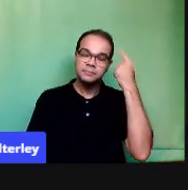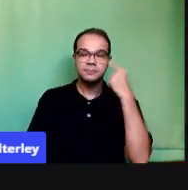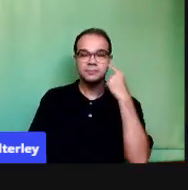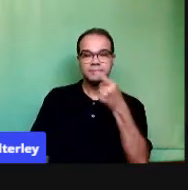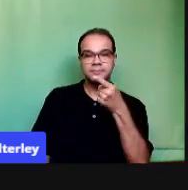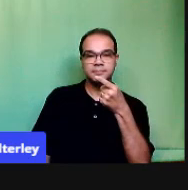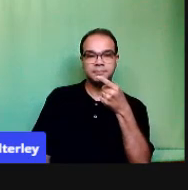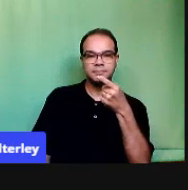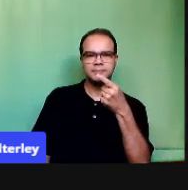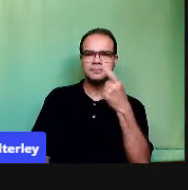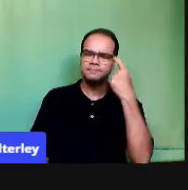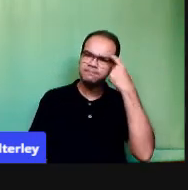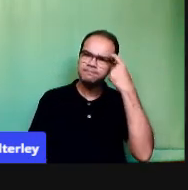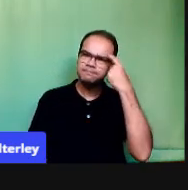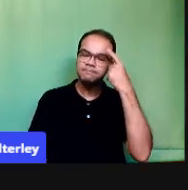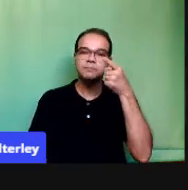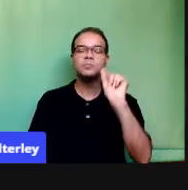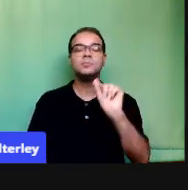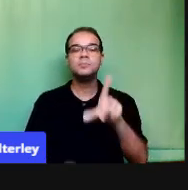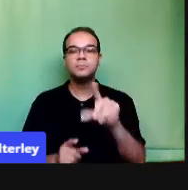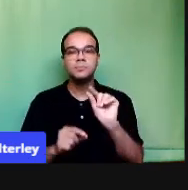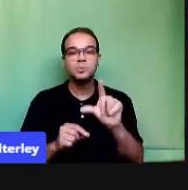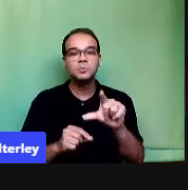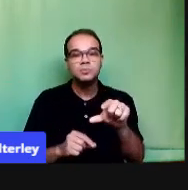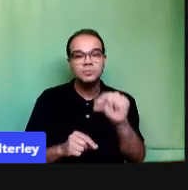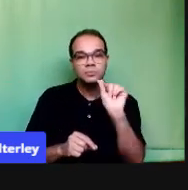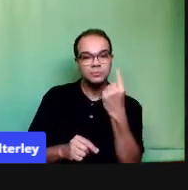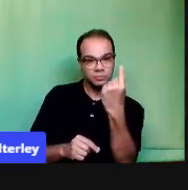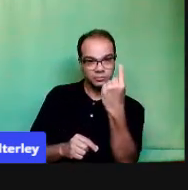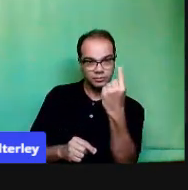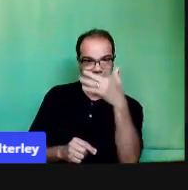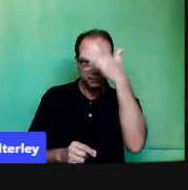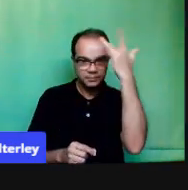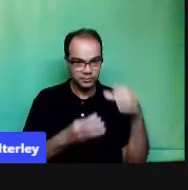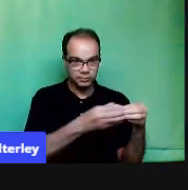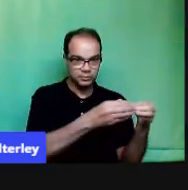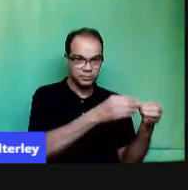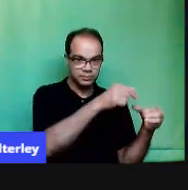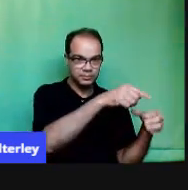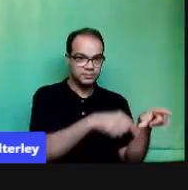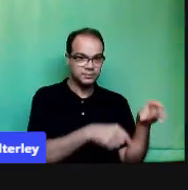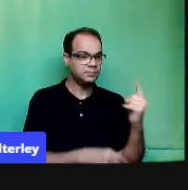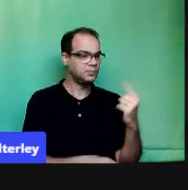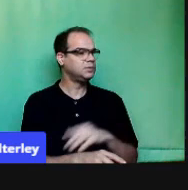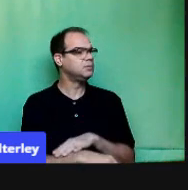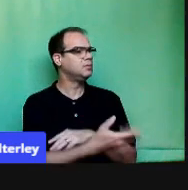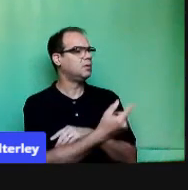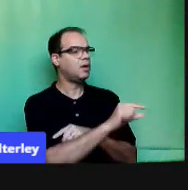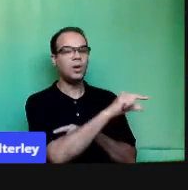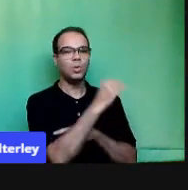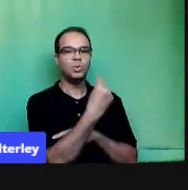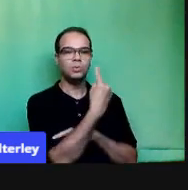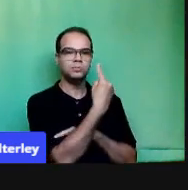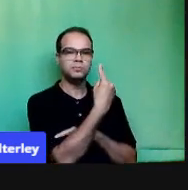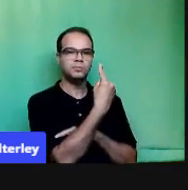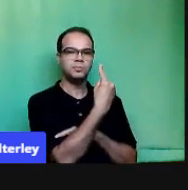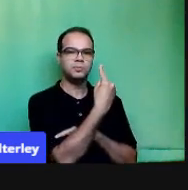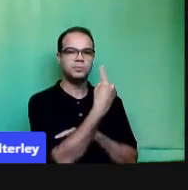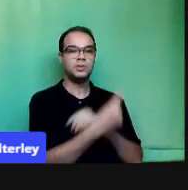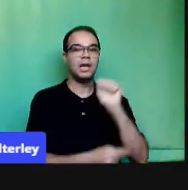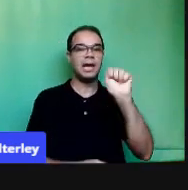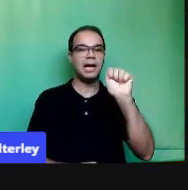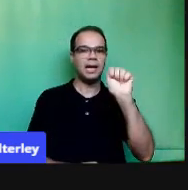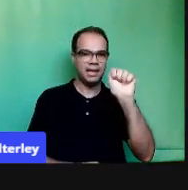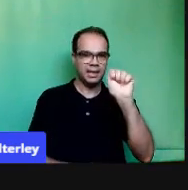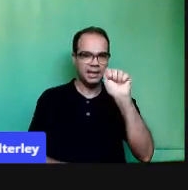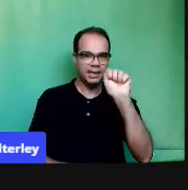vamos fazer? Nós vamos retirar uma pessoa de cada grupo, né? Então, todos os que estiverem com a letra A vão formar um